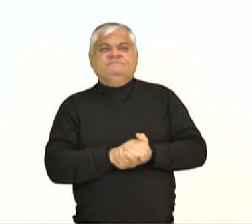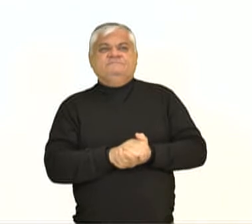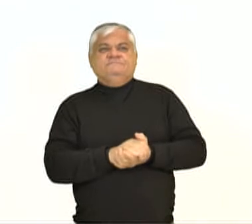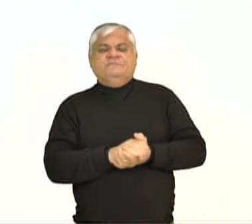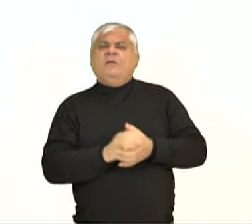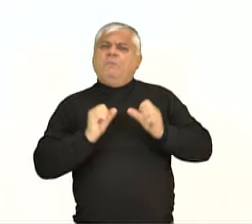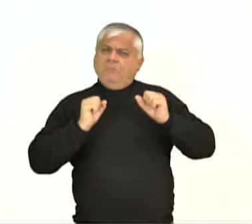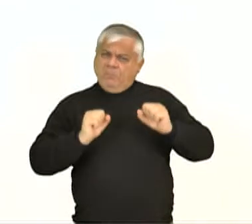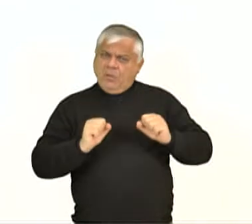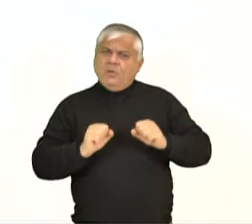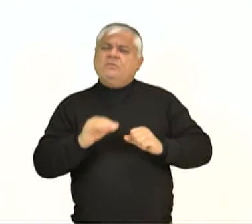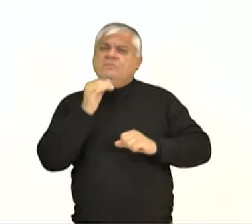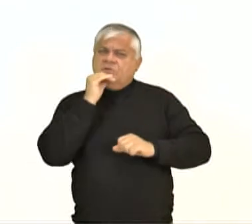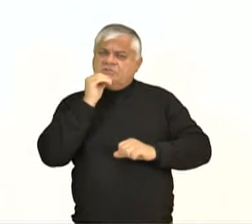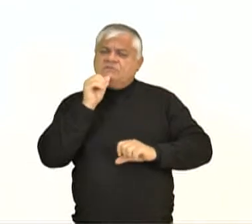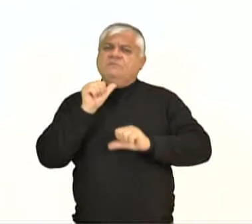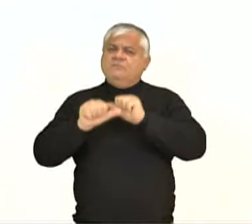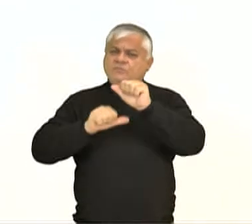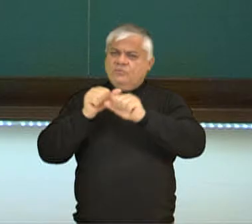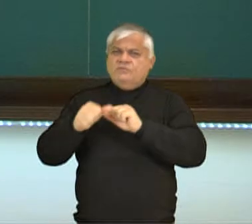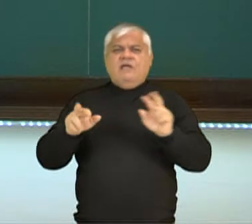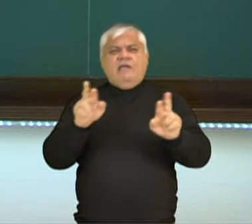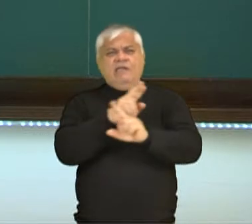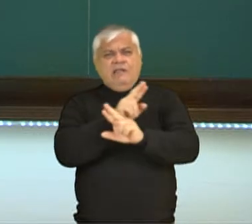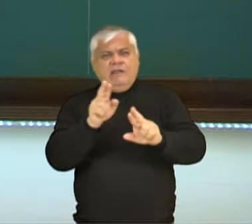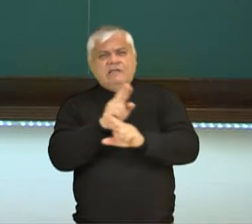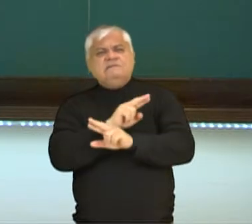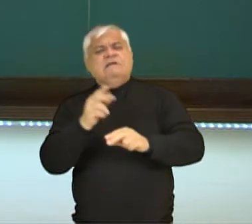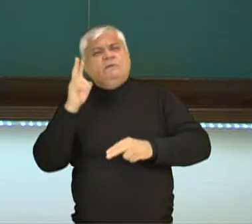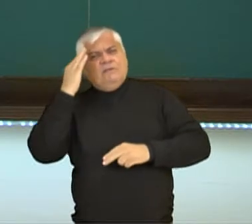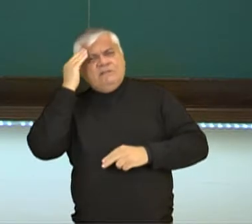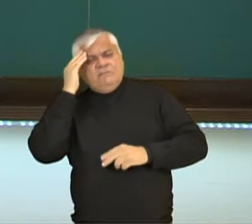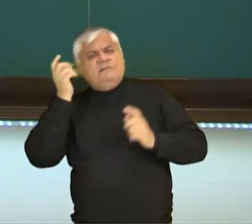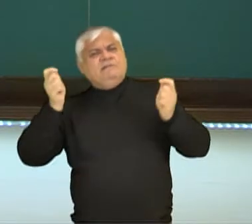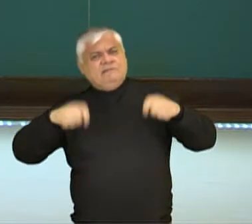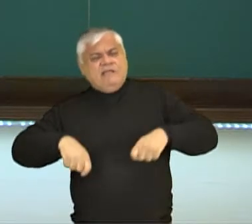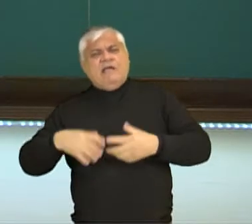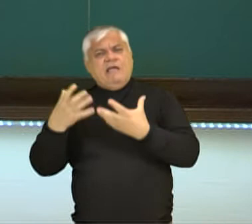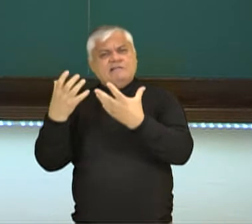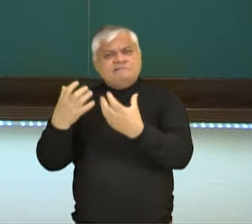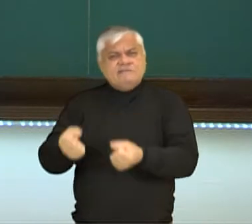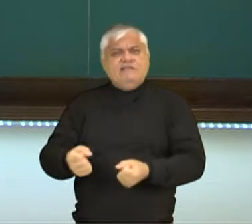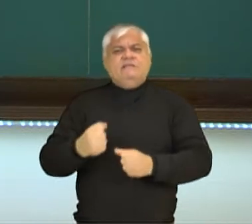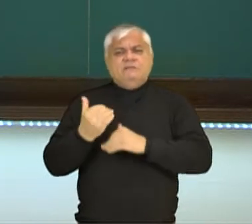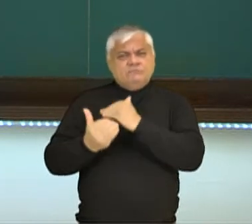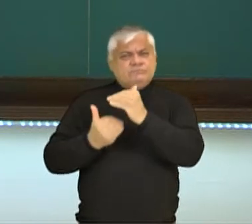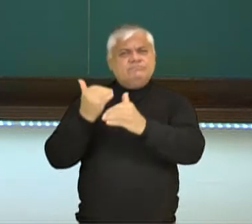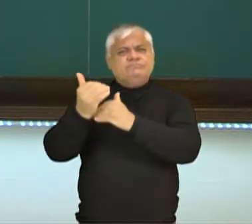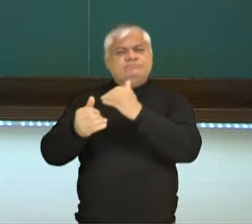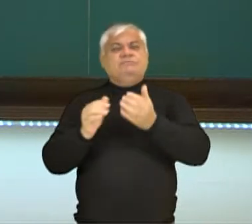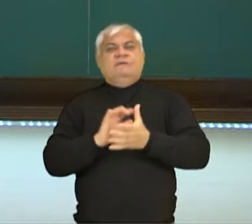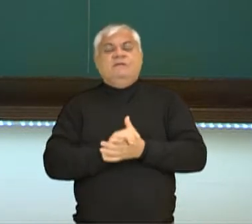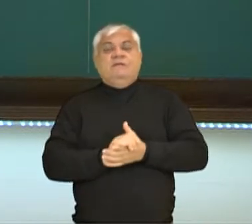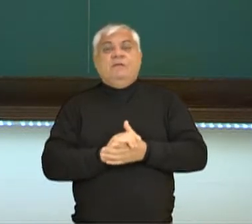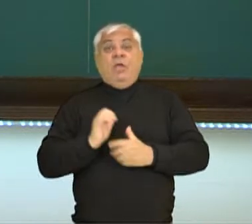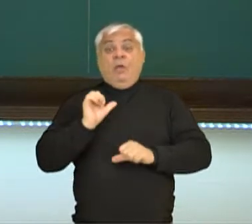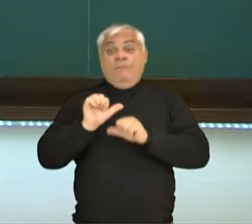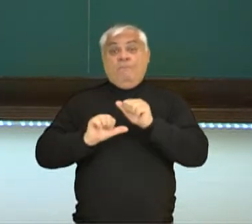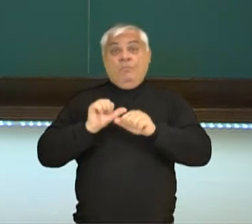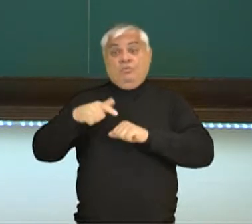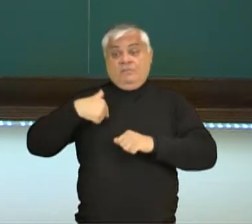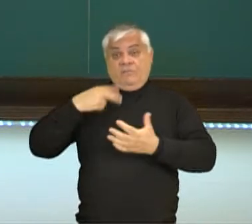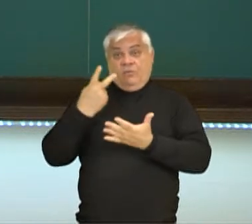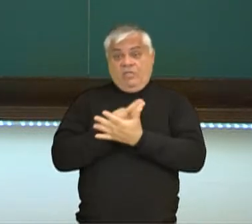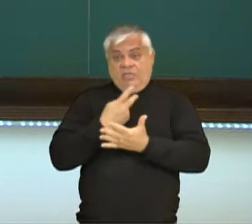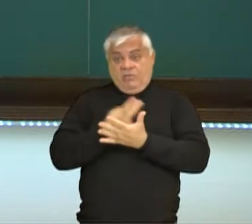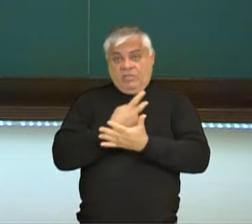até podem alterar relações com as diferentes formas de entendimento, aceitação e desempenho social, transformando os nossos erros